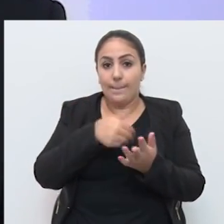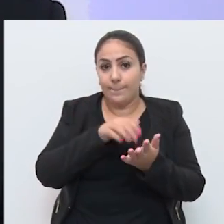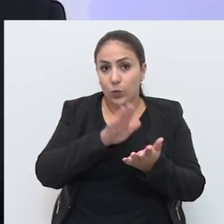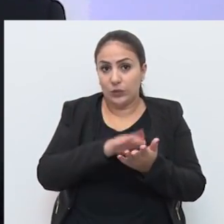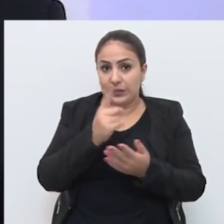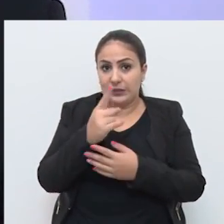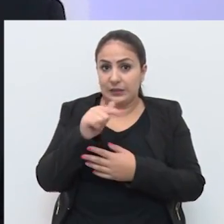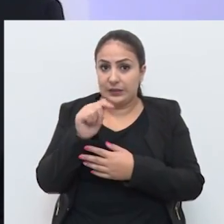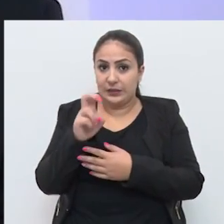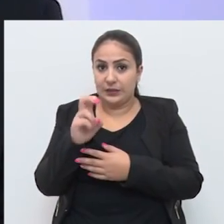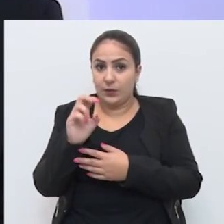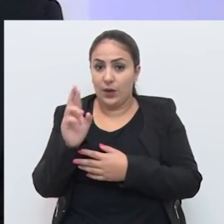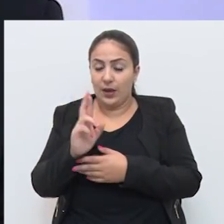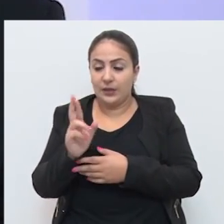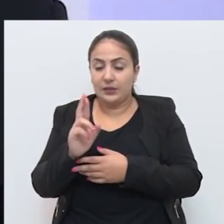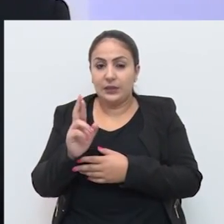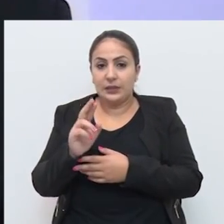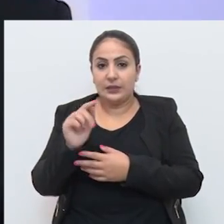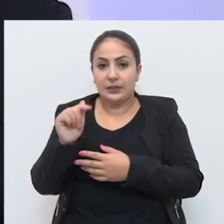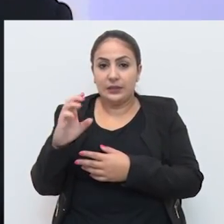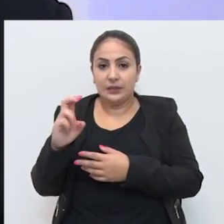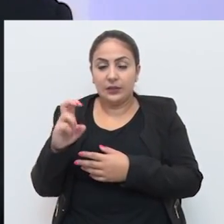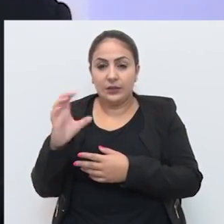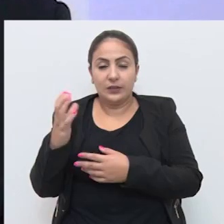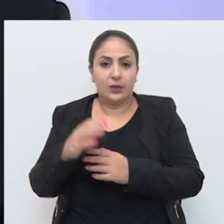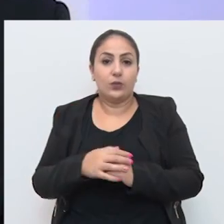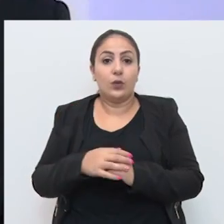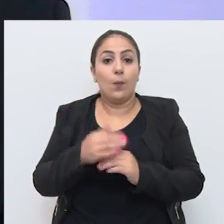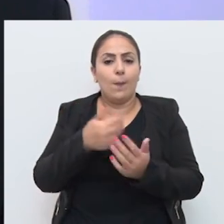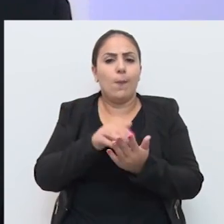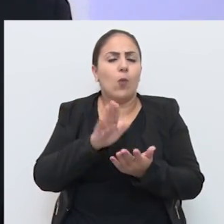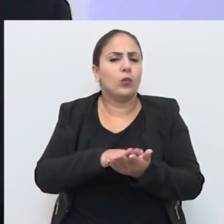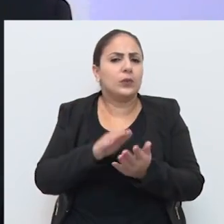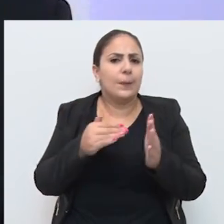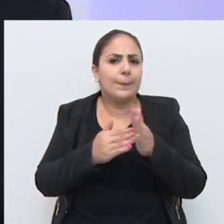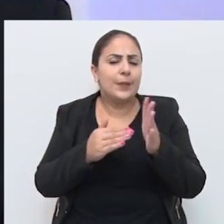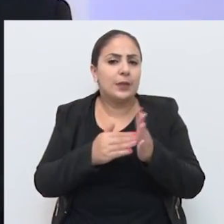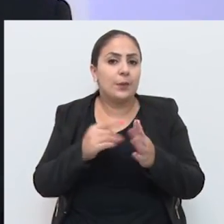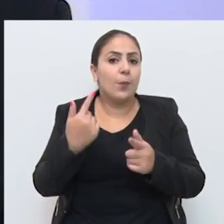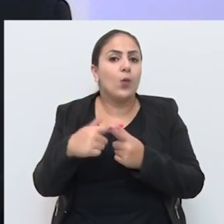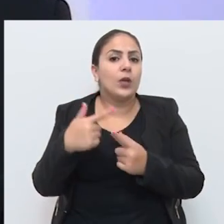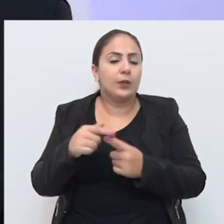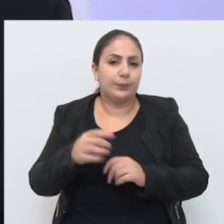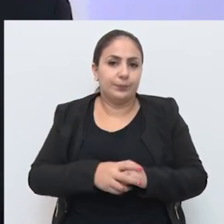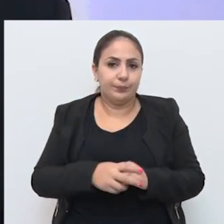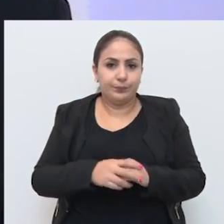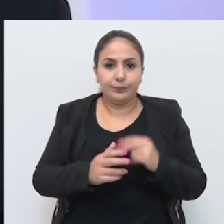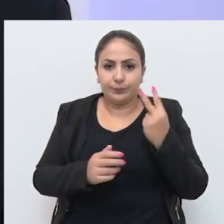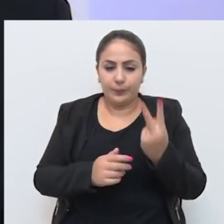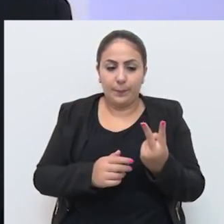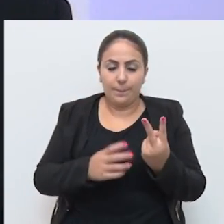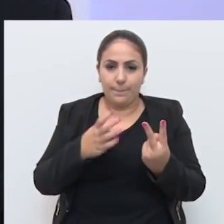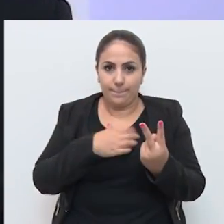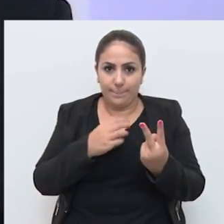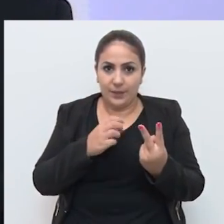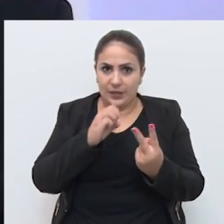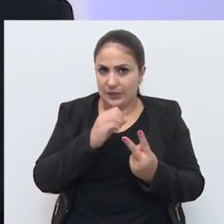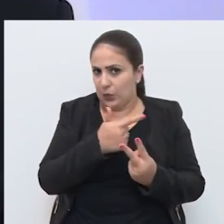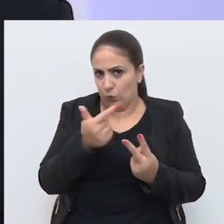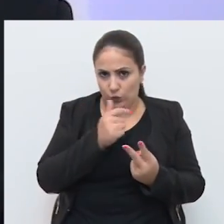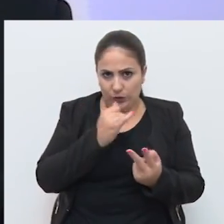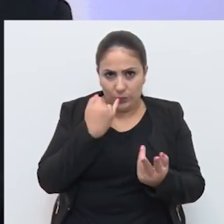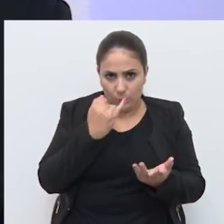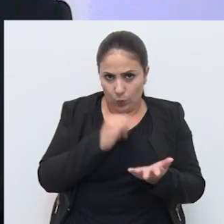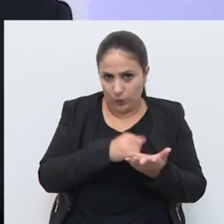é R$ 165,70. Por que eu digo multa mínima? Porque são duas hipóteses. Você não tinha